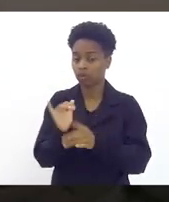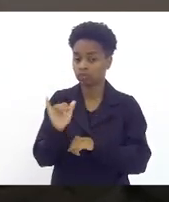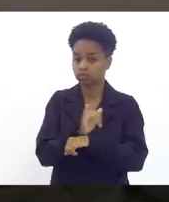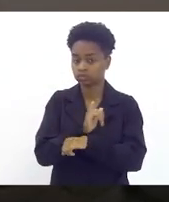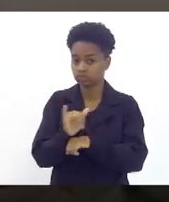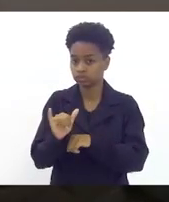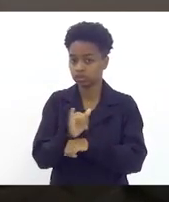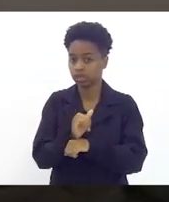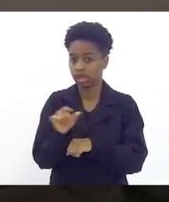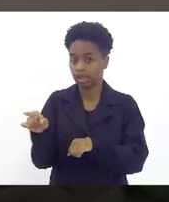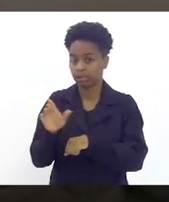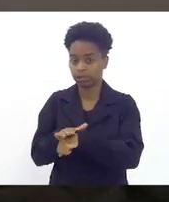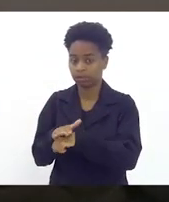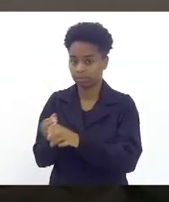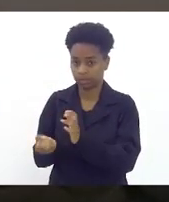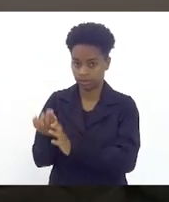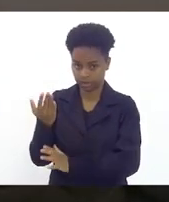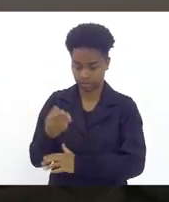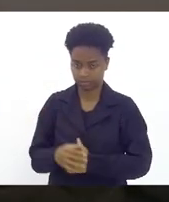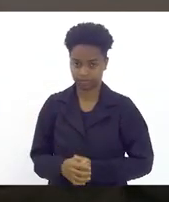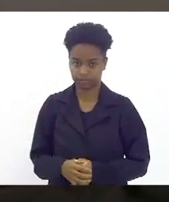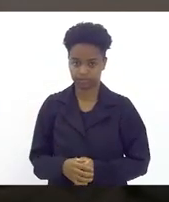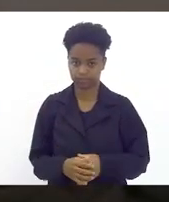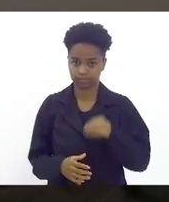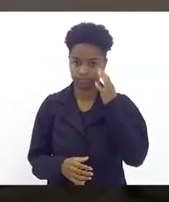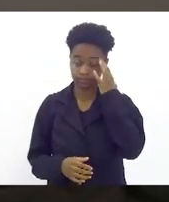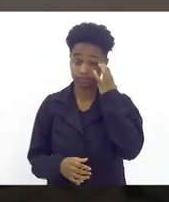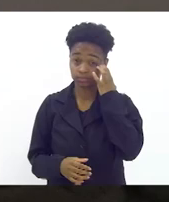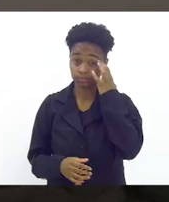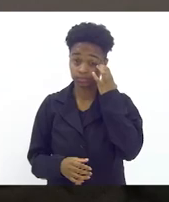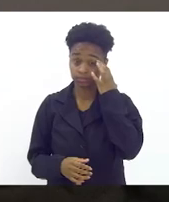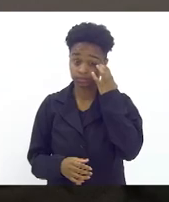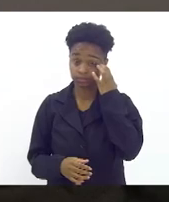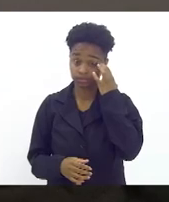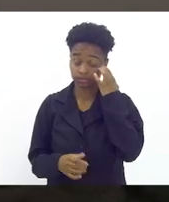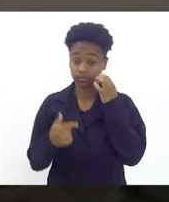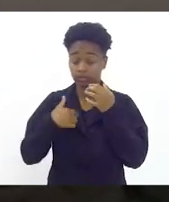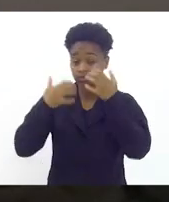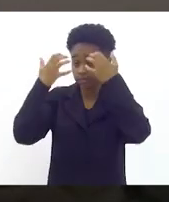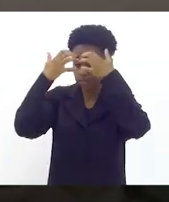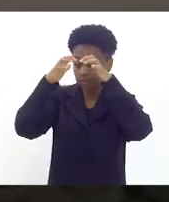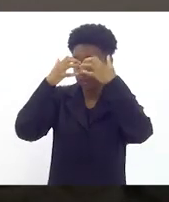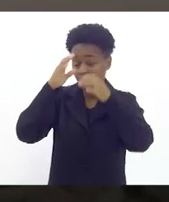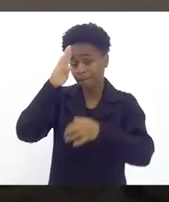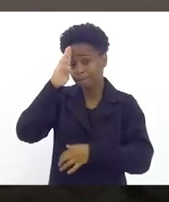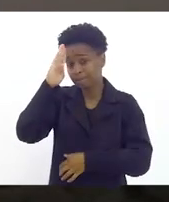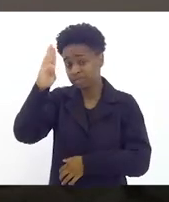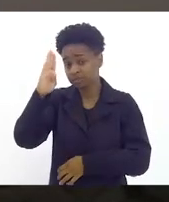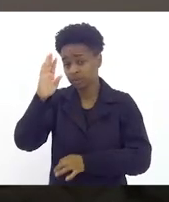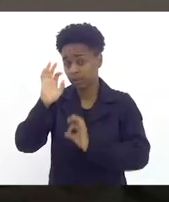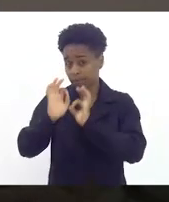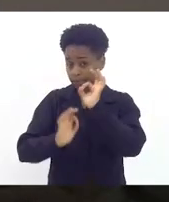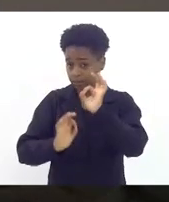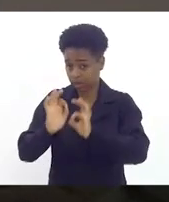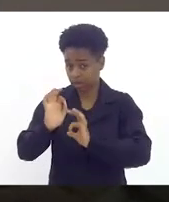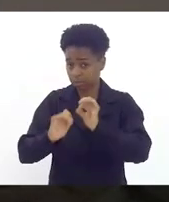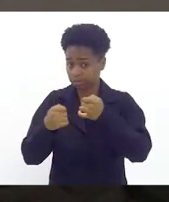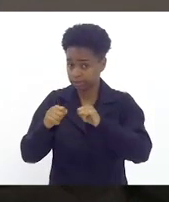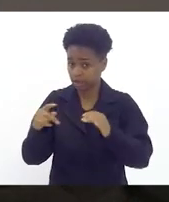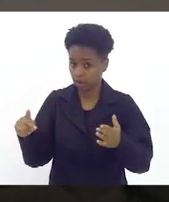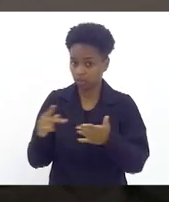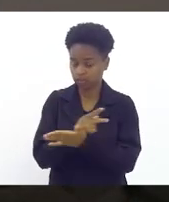mecanismos que ela cria na minha cabeça então é fundamental que esse plano saia do Papel